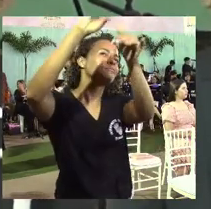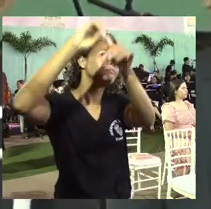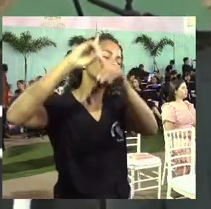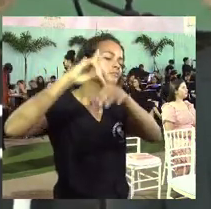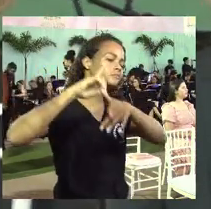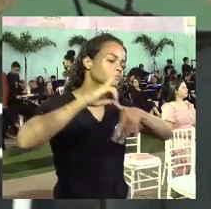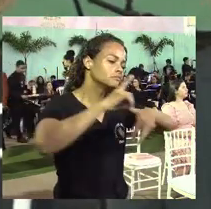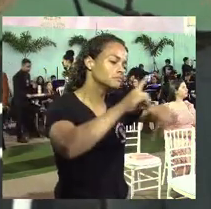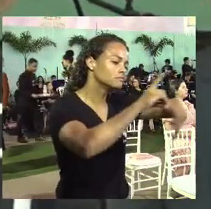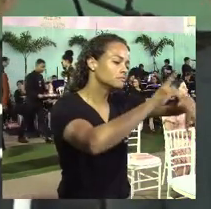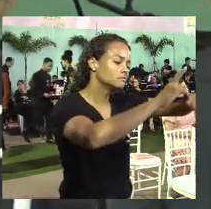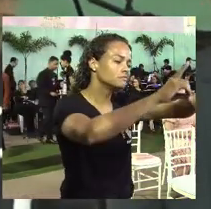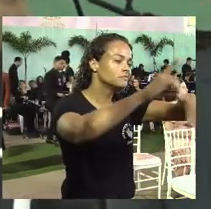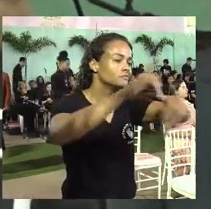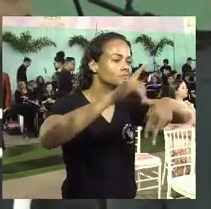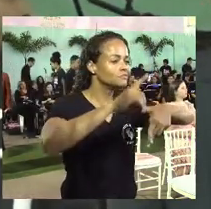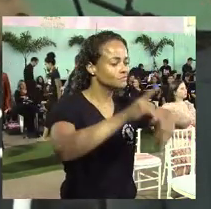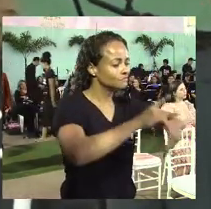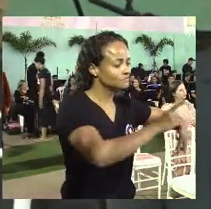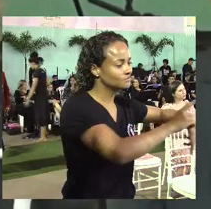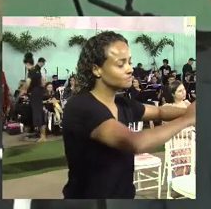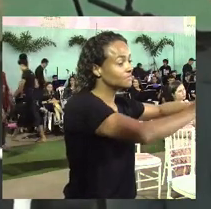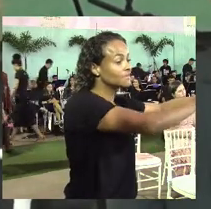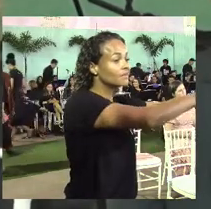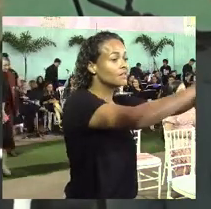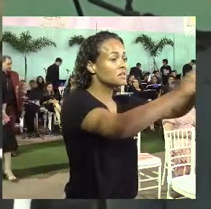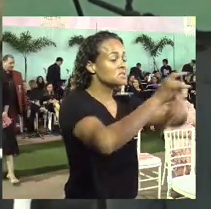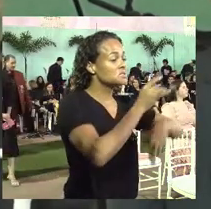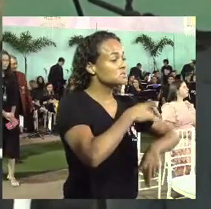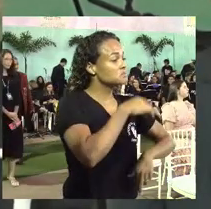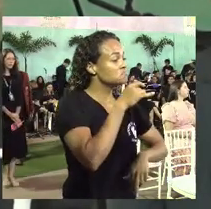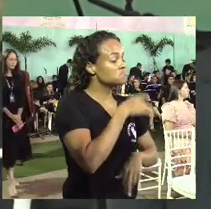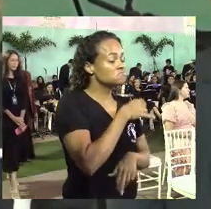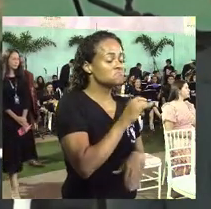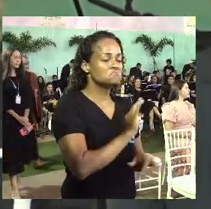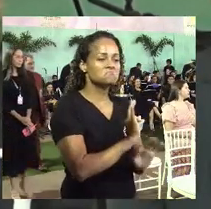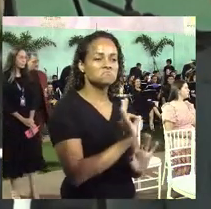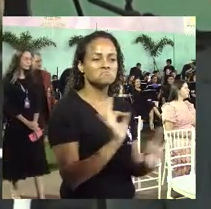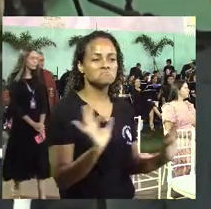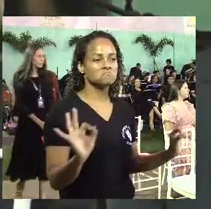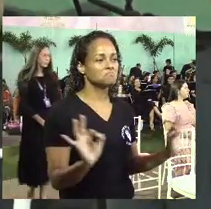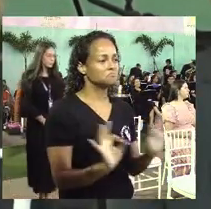contigo eu não tenho a ninguém